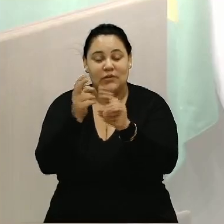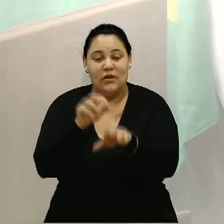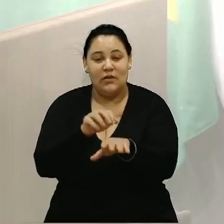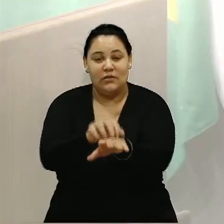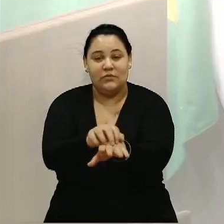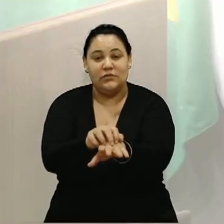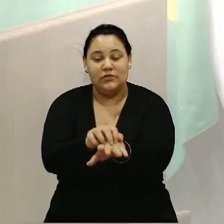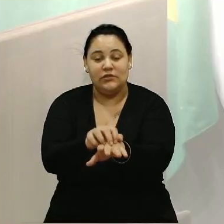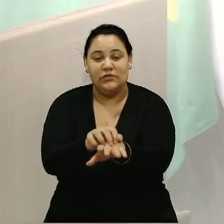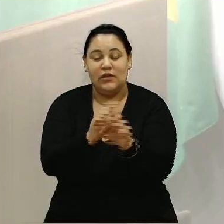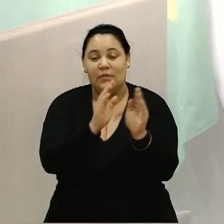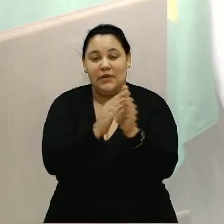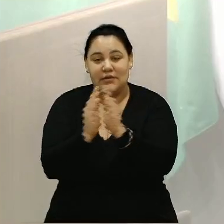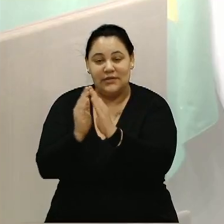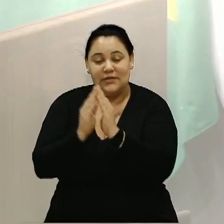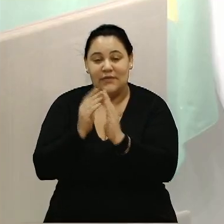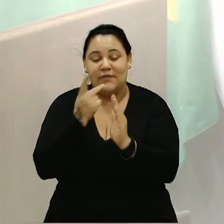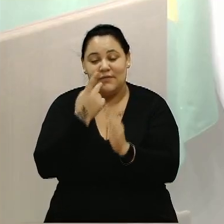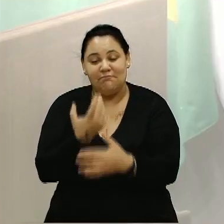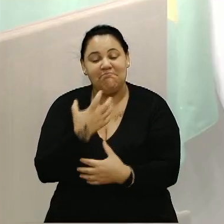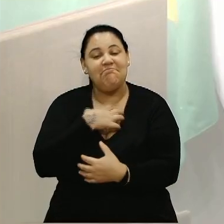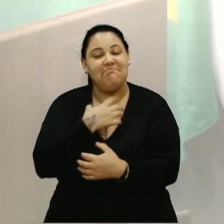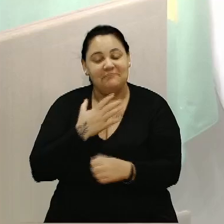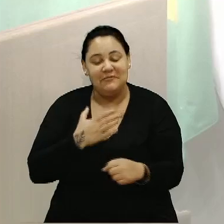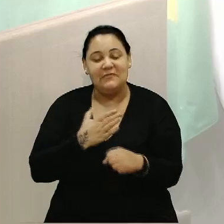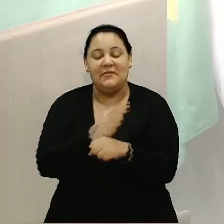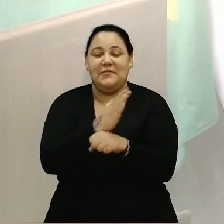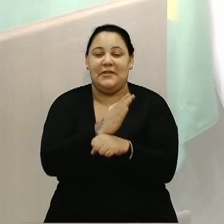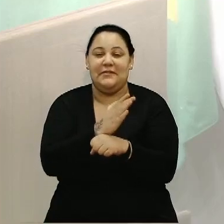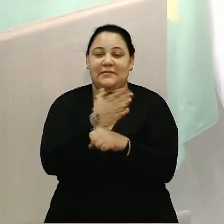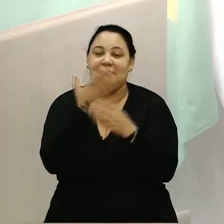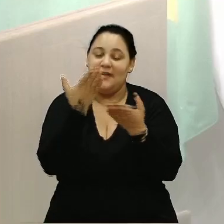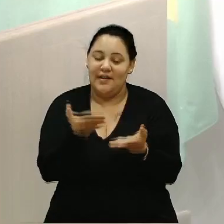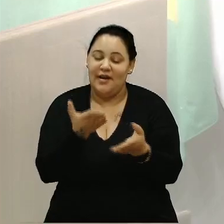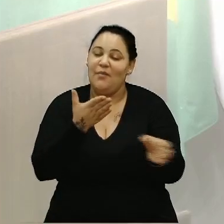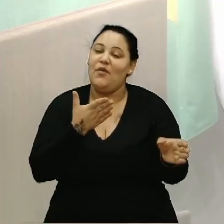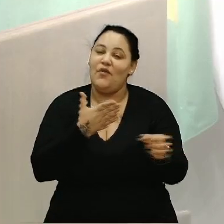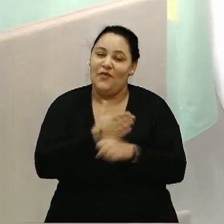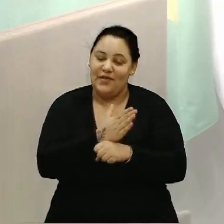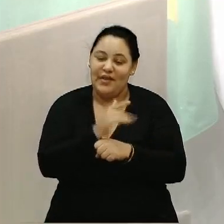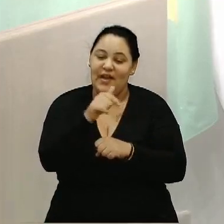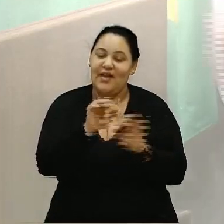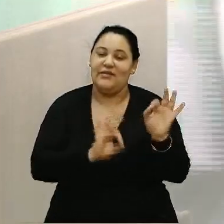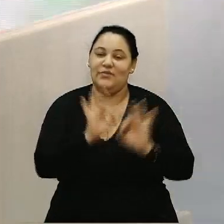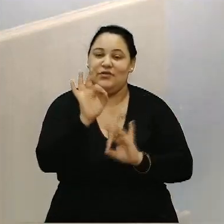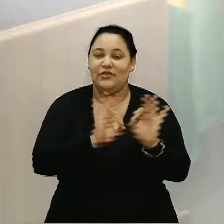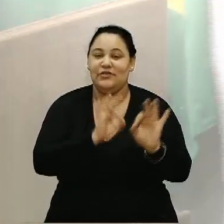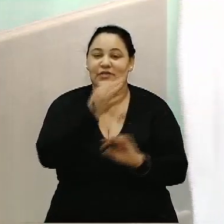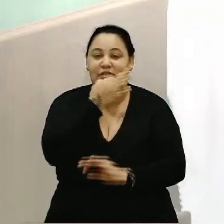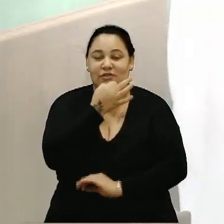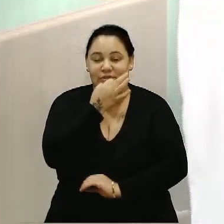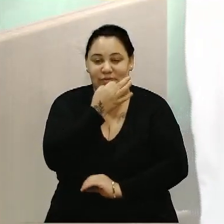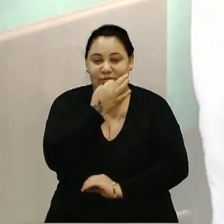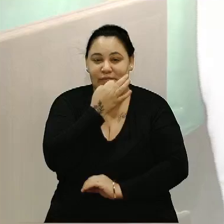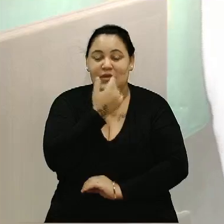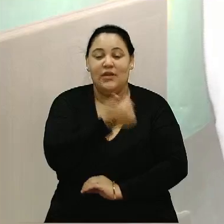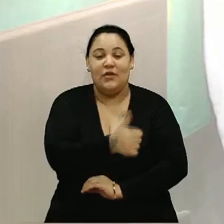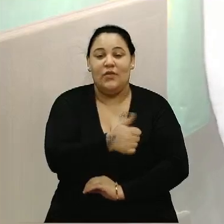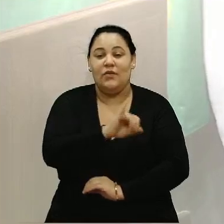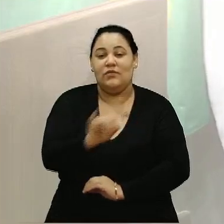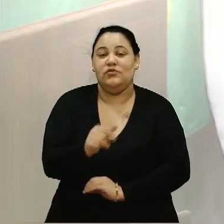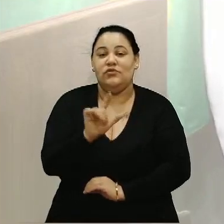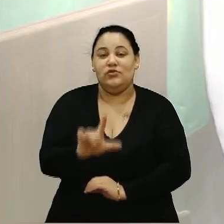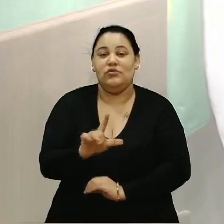e Habitação, manifesta-se favorável à aprovação do presente projeto. Caxias do Sul, 11 de julho